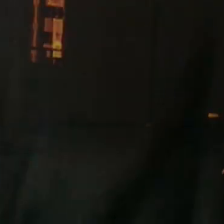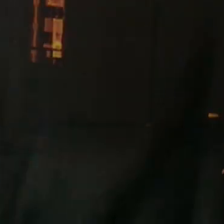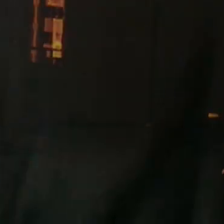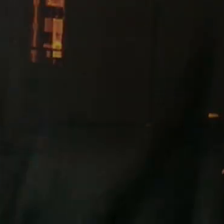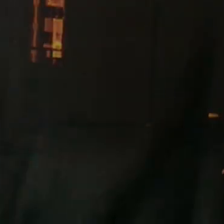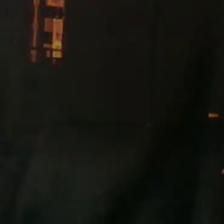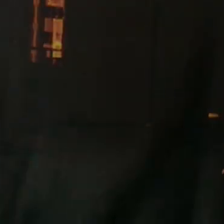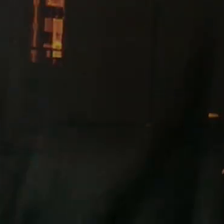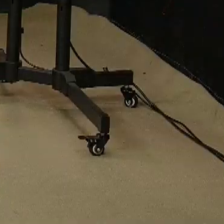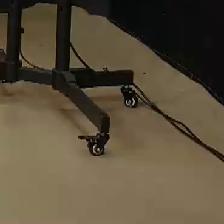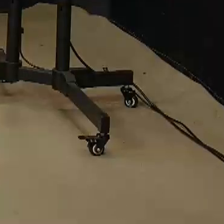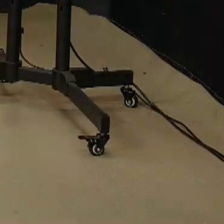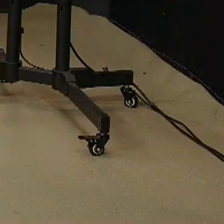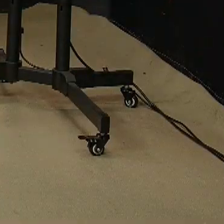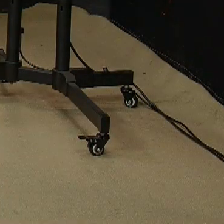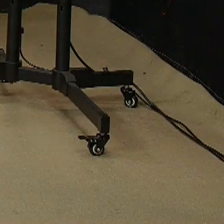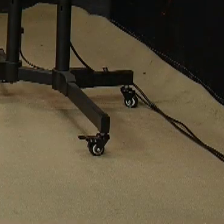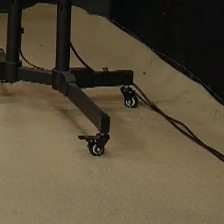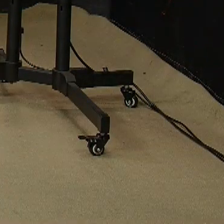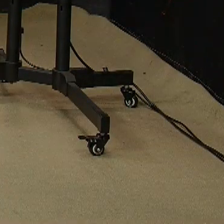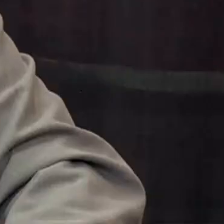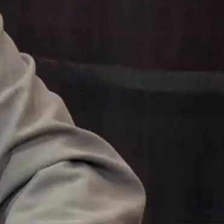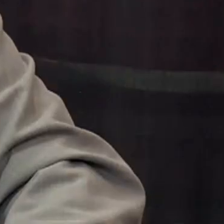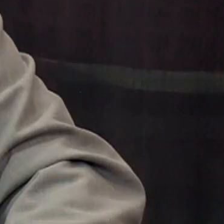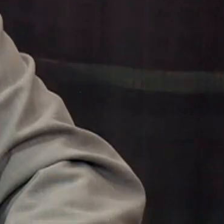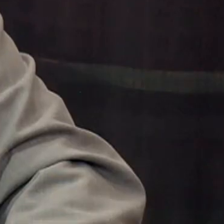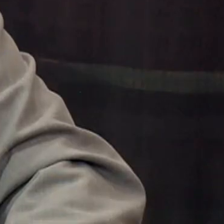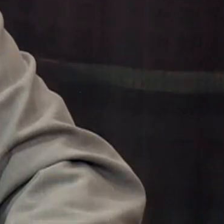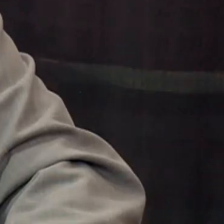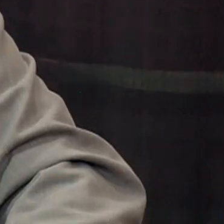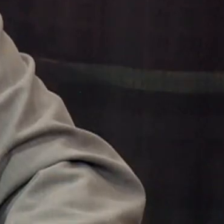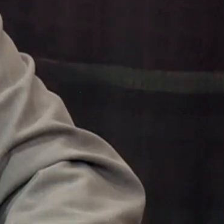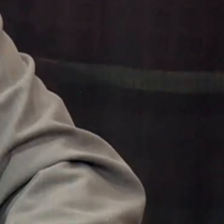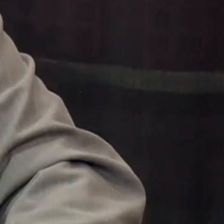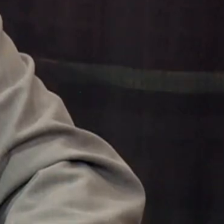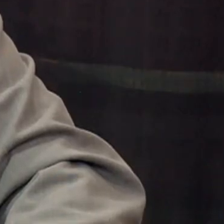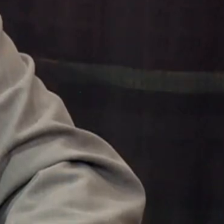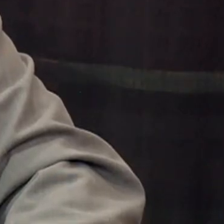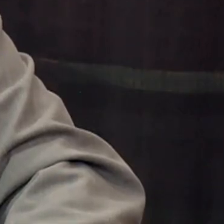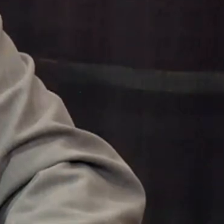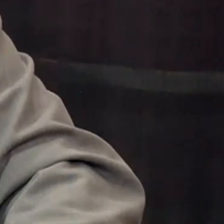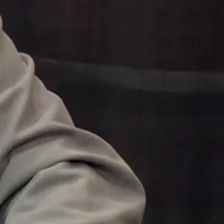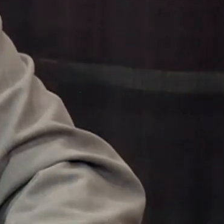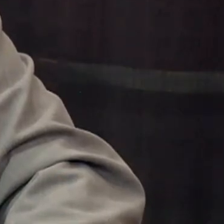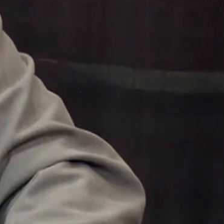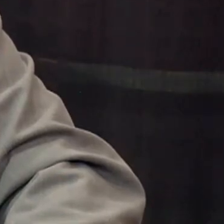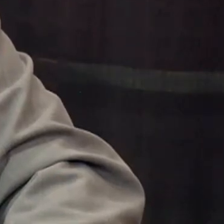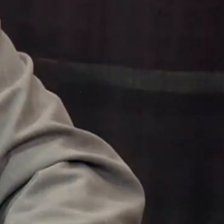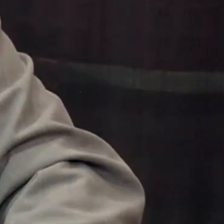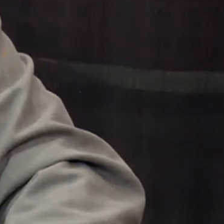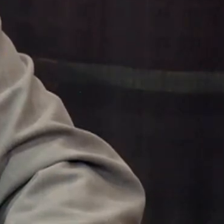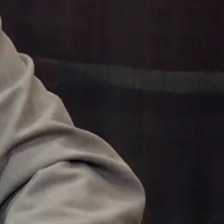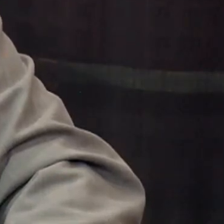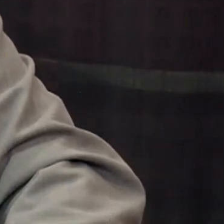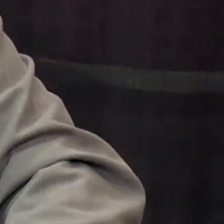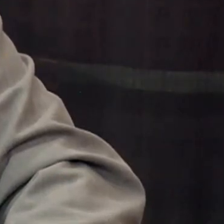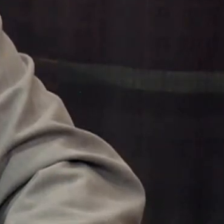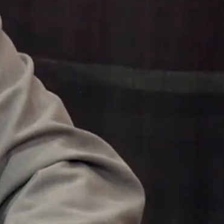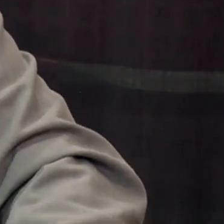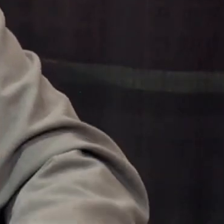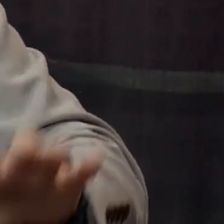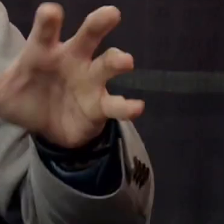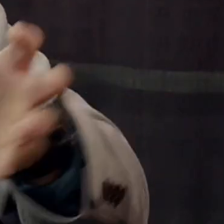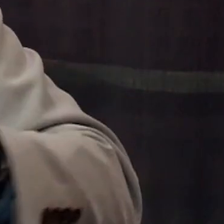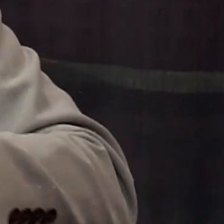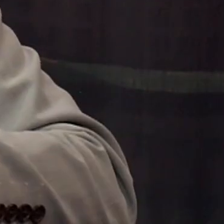referente a isso, Renan? Eu concordo também. Primeiro, antes de tudo, você tem o seu nome, seu sobrenome e quem você é. Né? A partir do momento que você entra num